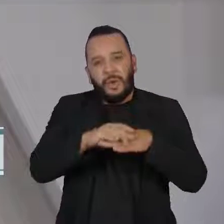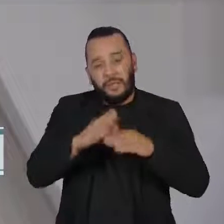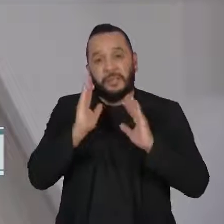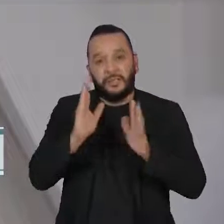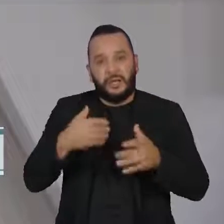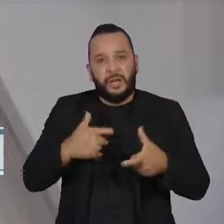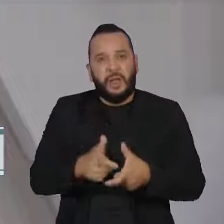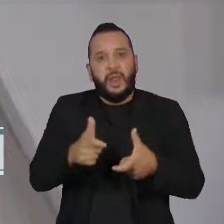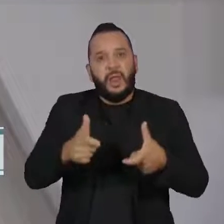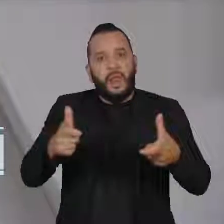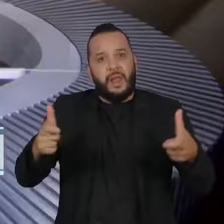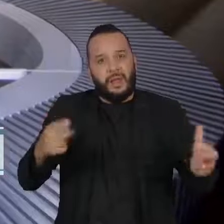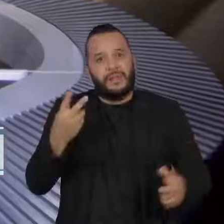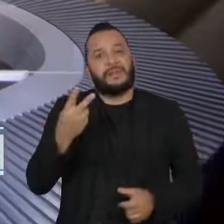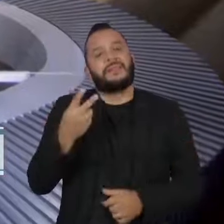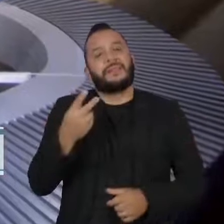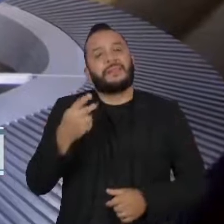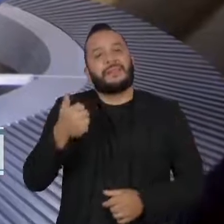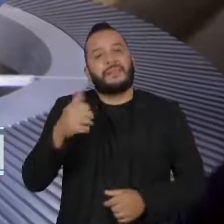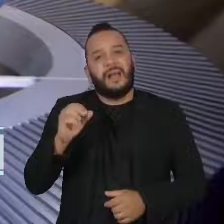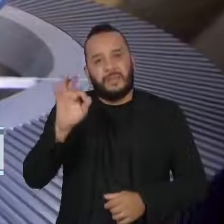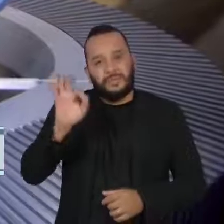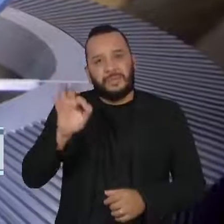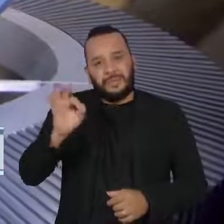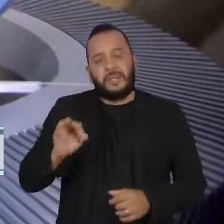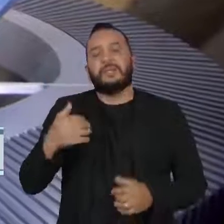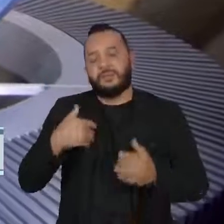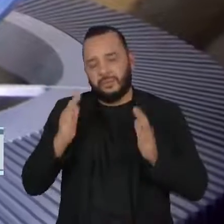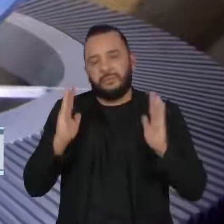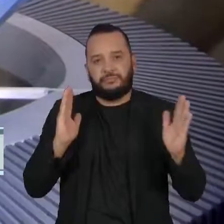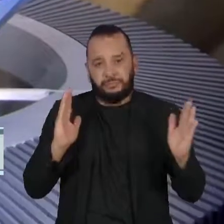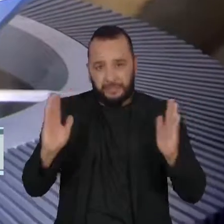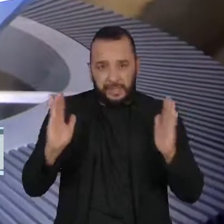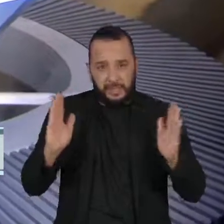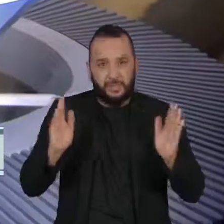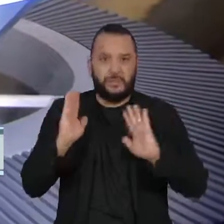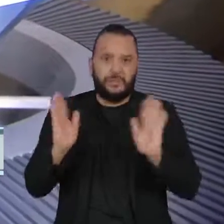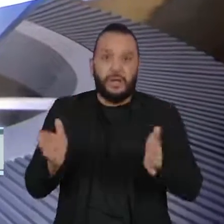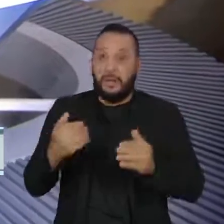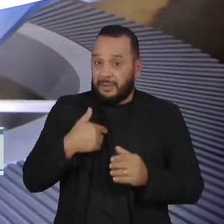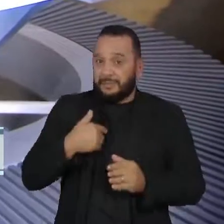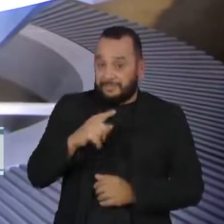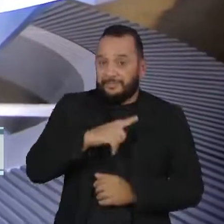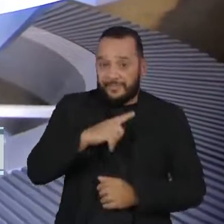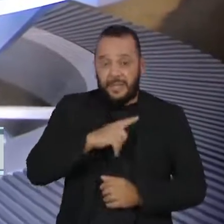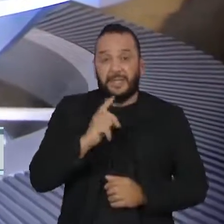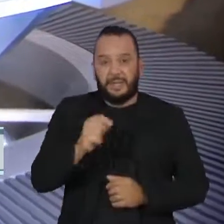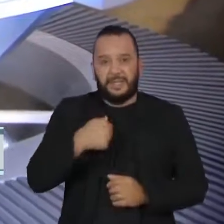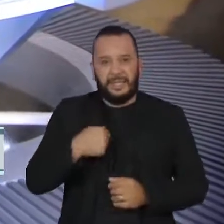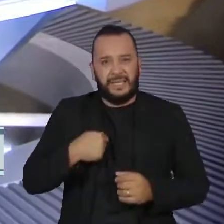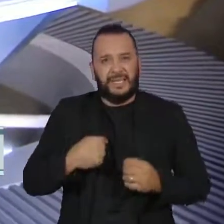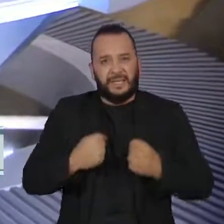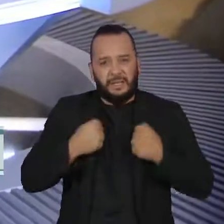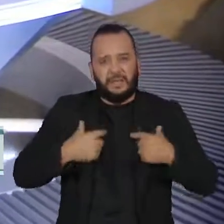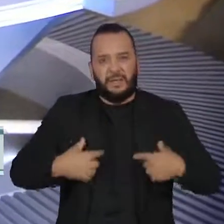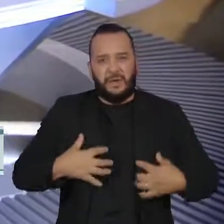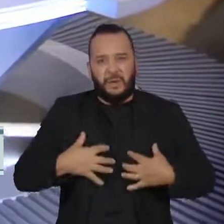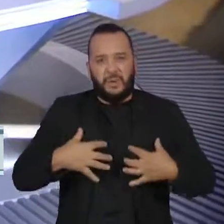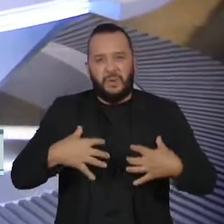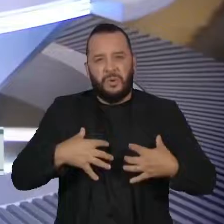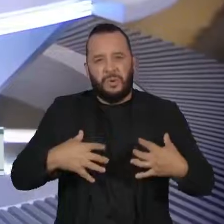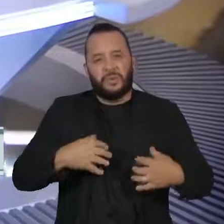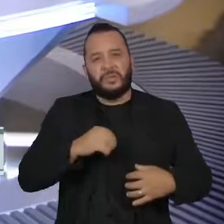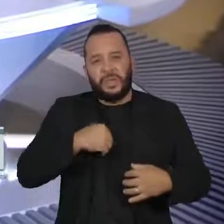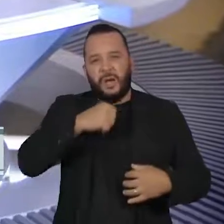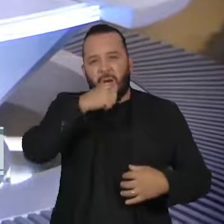2022 e 2023. Infecciosa e transmissível, a tuberculose tem alta letalidade. Cerca de 50% dos